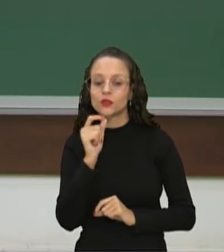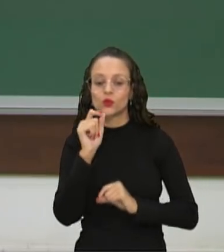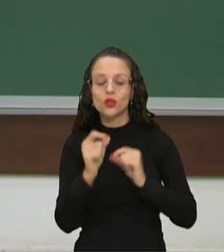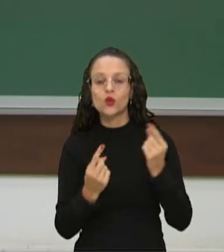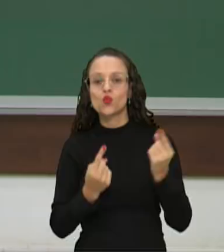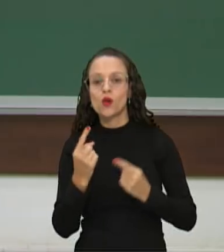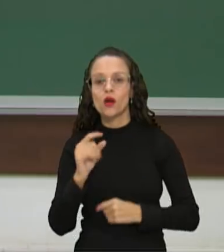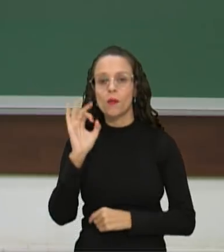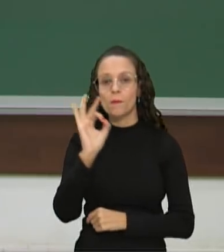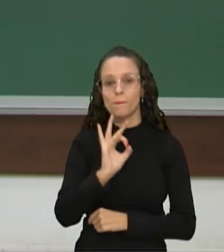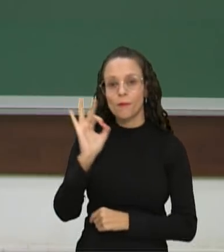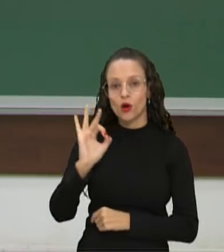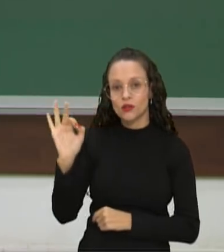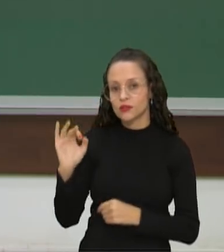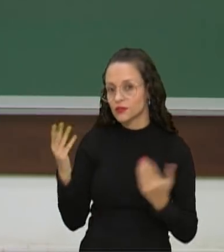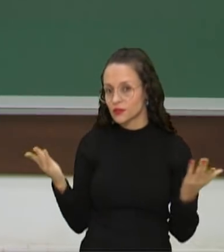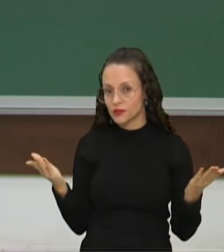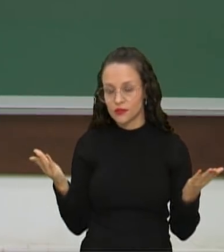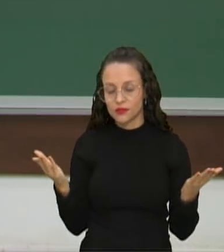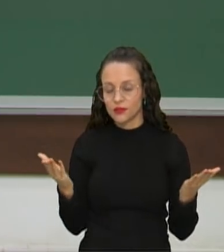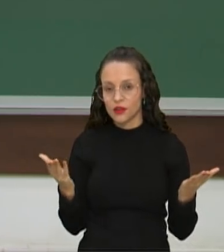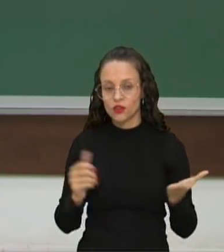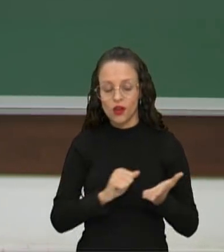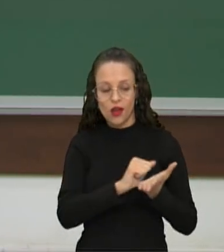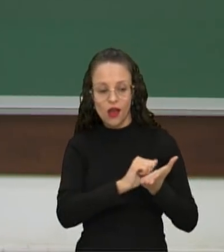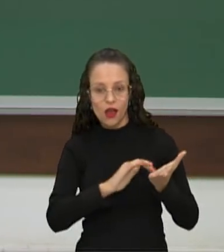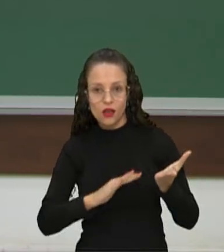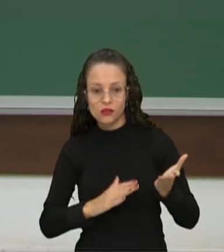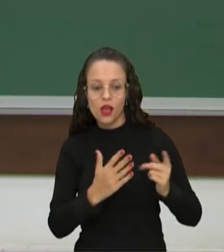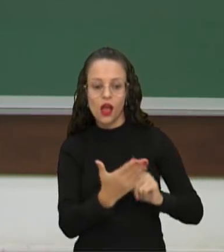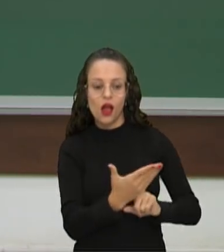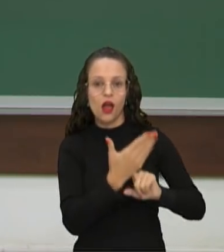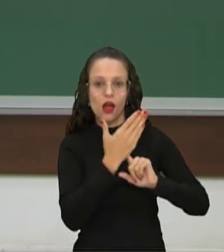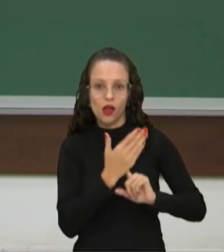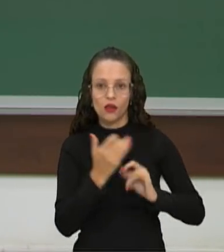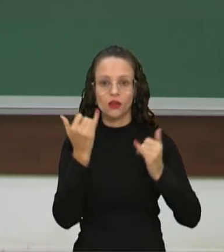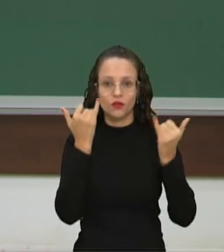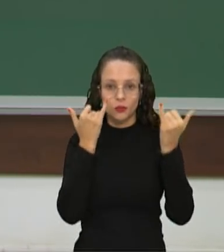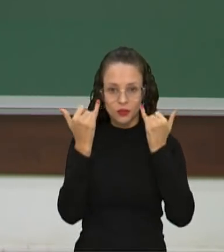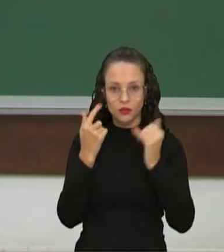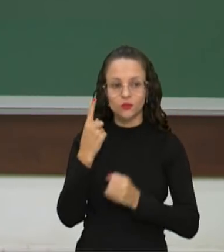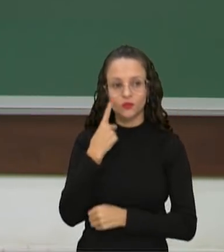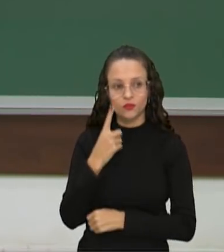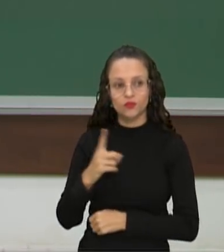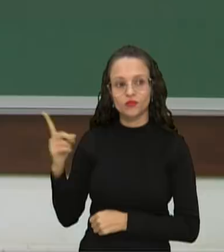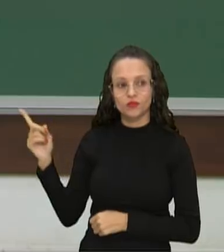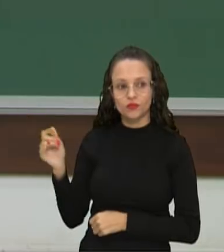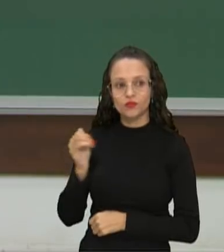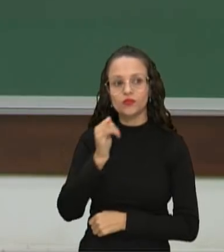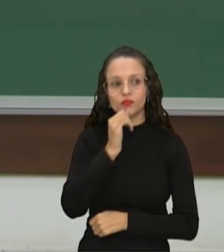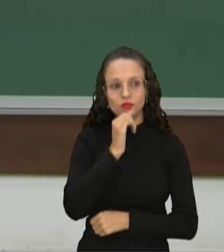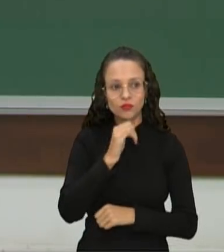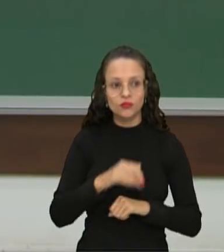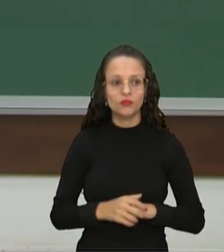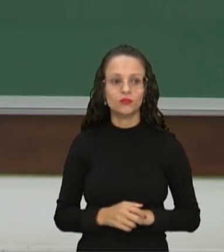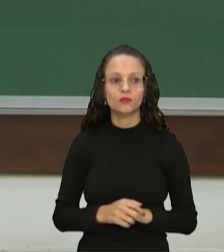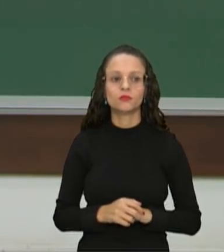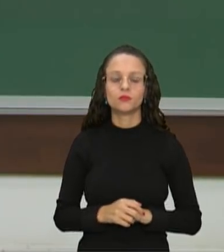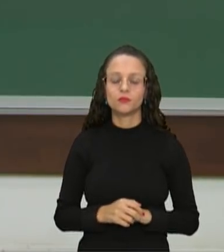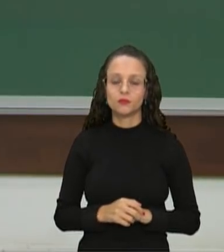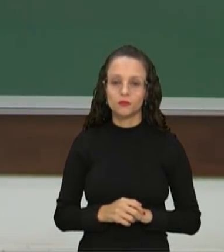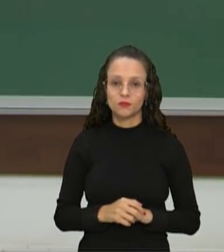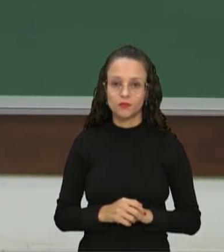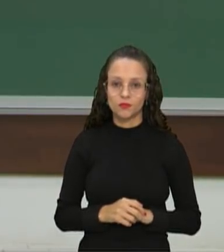a proporção de cada um dos gametas. O exercício tem que dar essa informação. Então, vejam aqui, ele deu um exemplo. Ó. Ele deu um exemplo